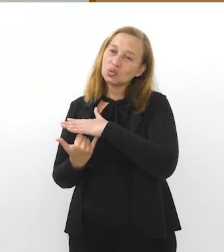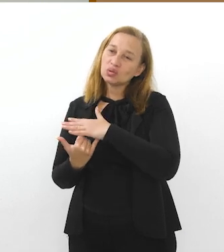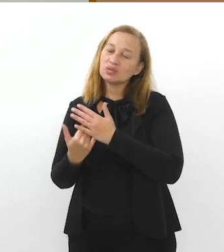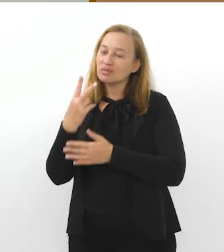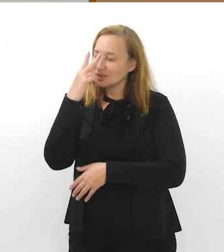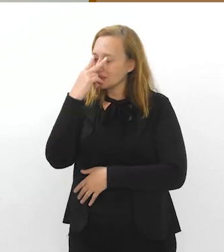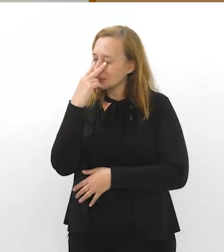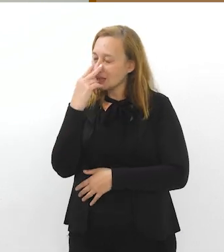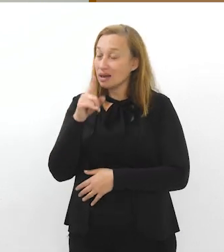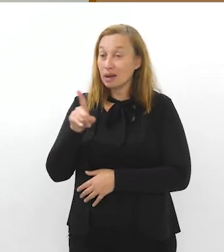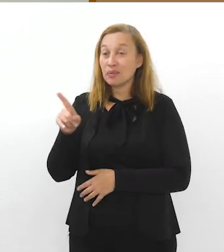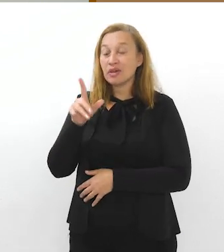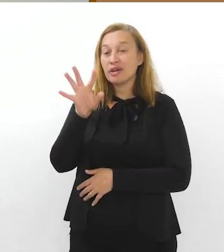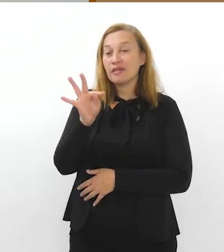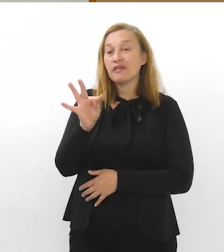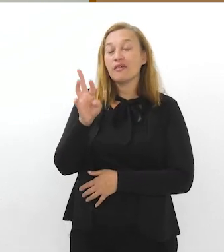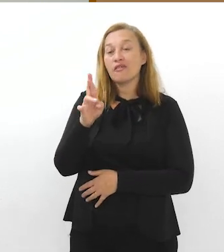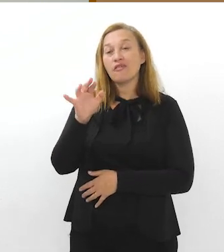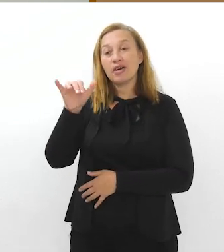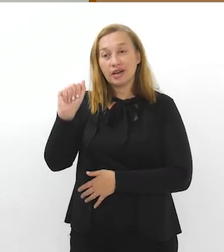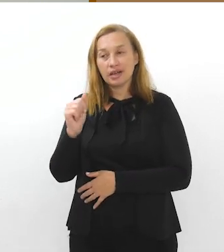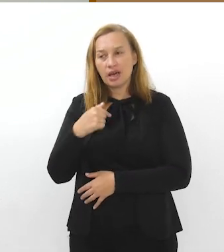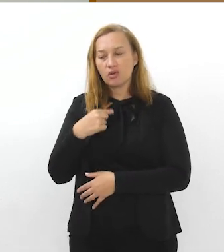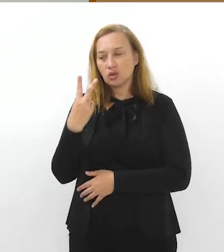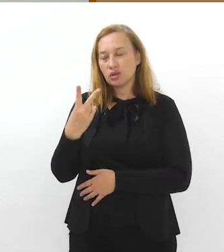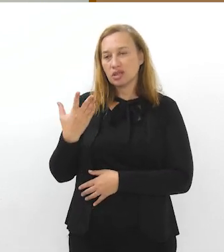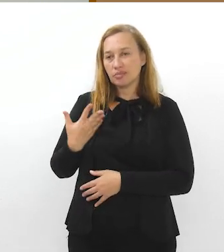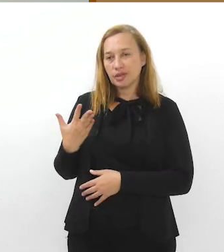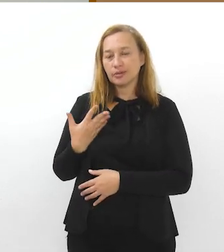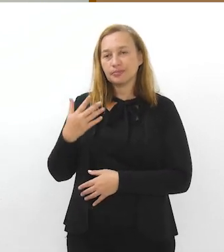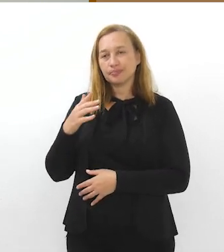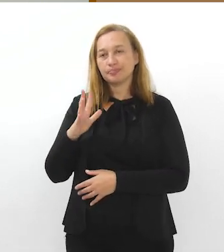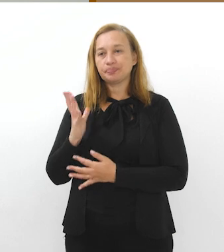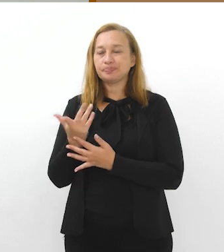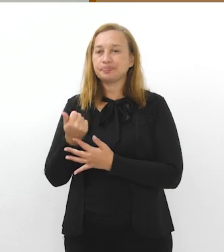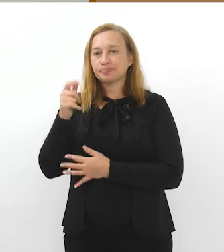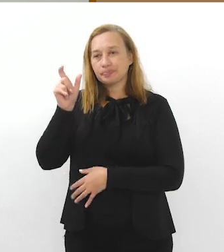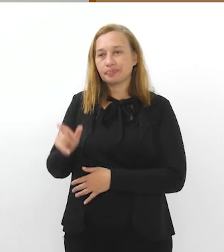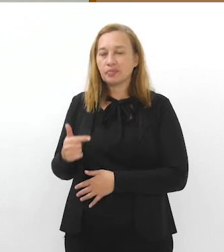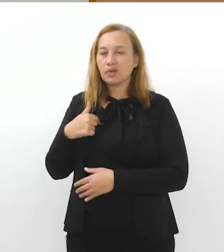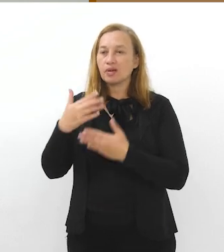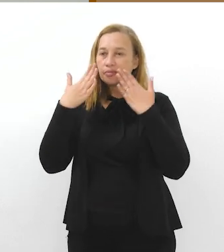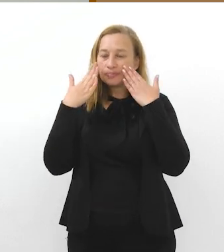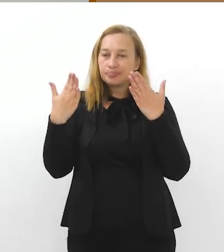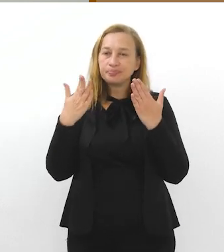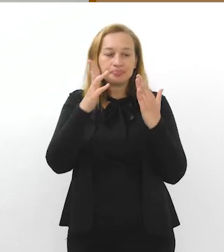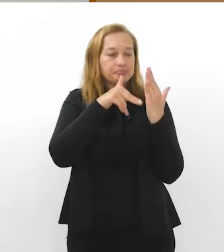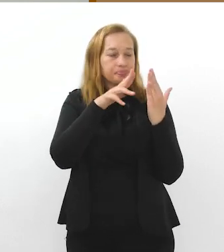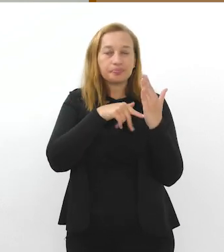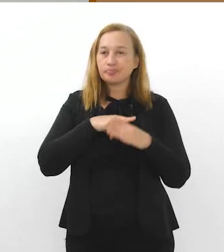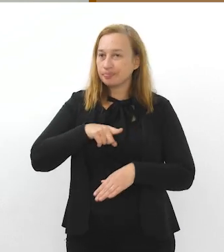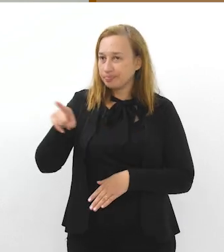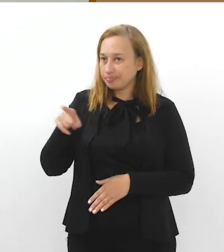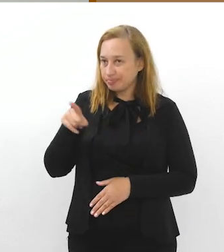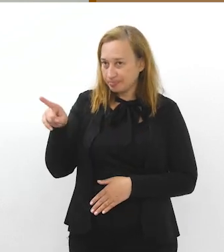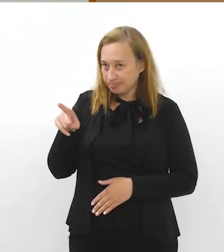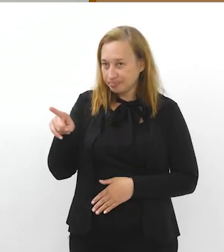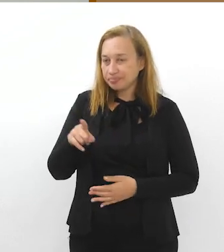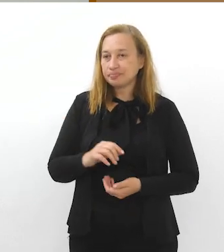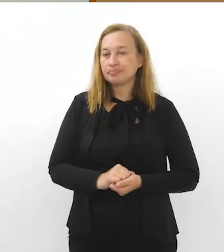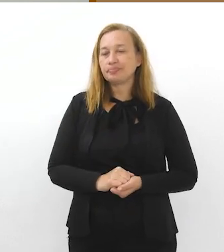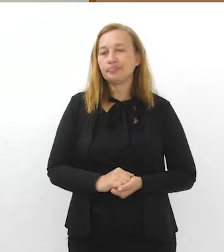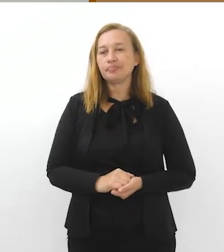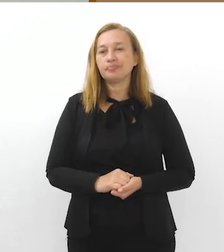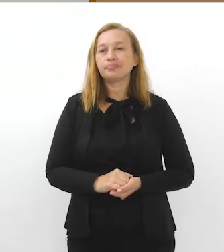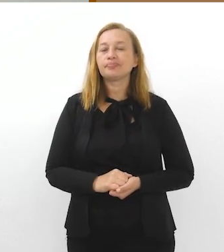dos Cegos, em Franca. Eu e mais 2 amigos artistas. E eu fiz a apresentação de pintura lá, com